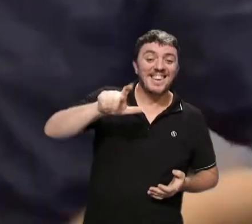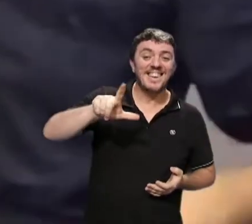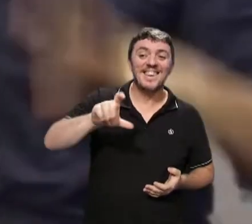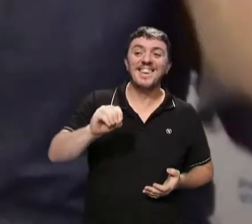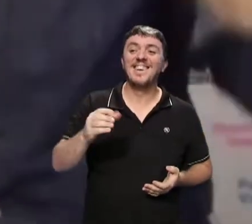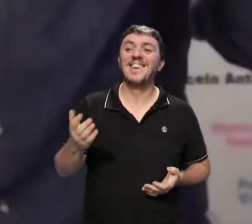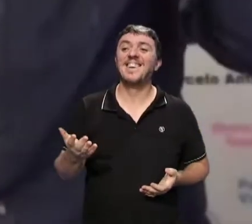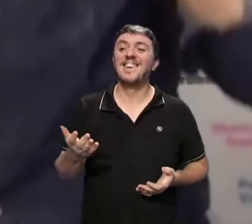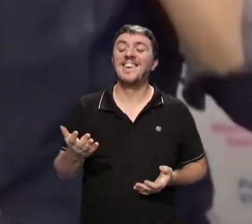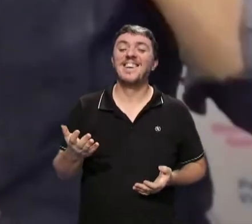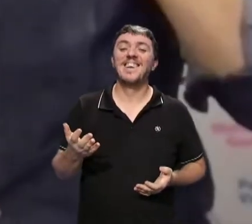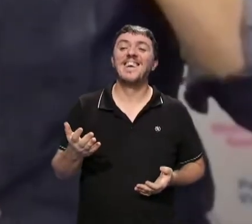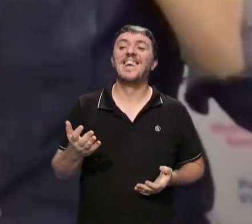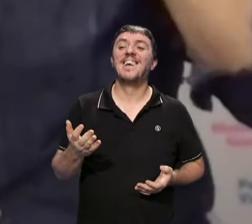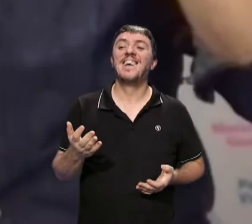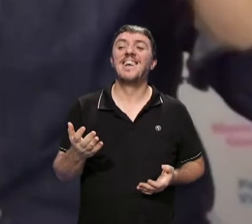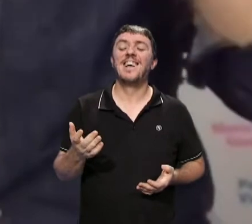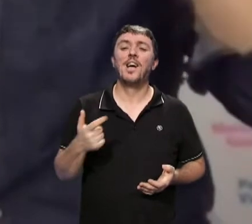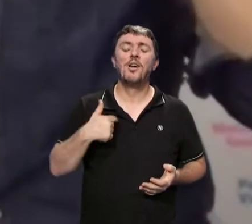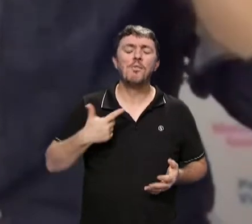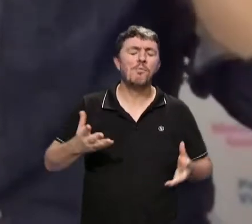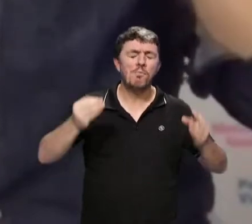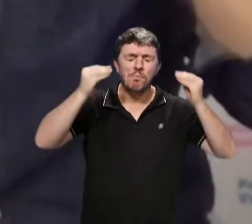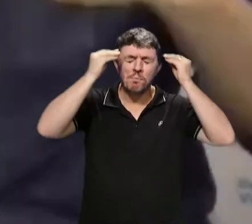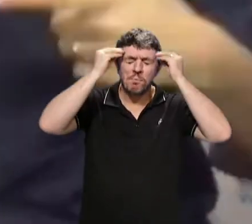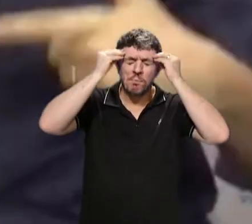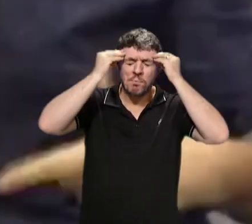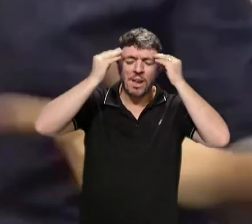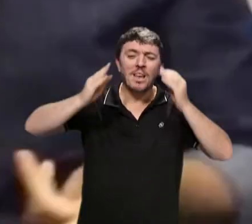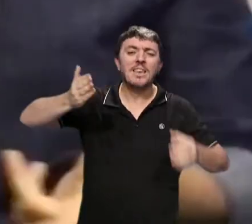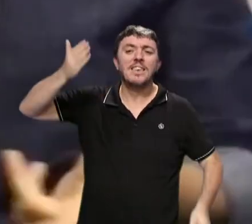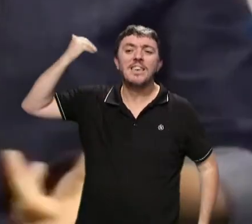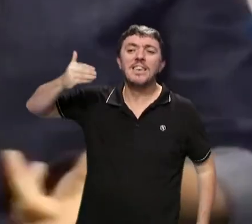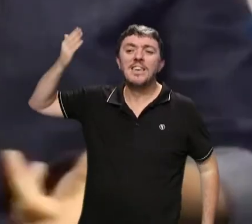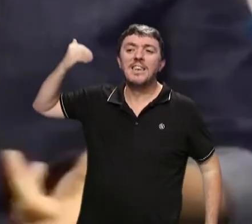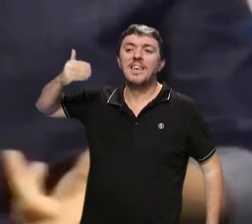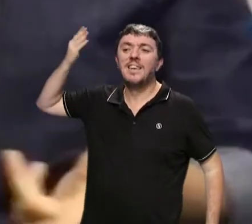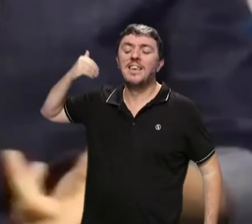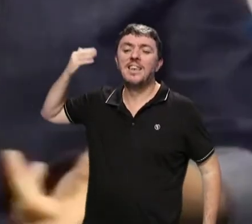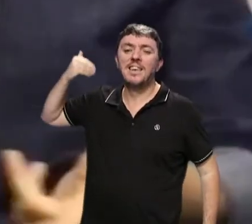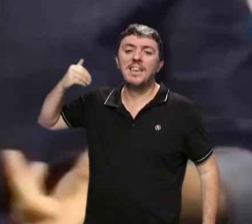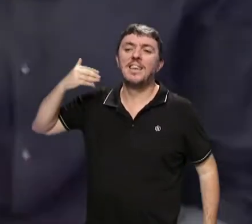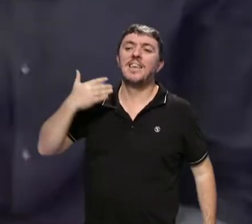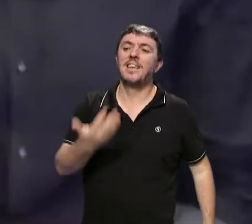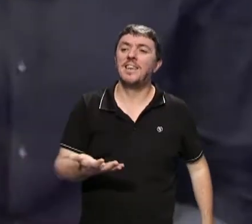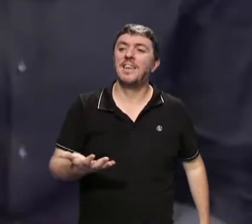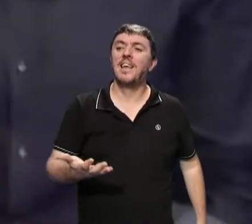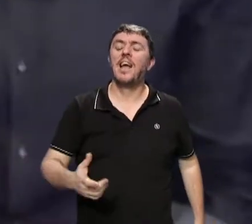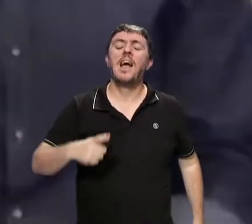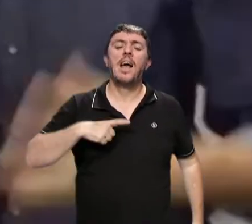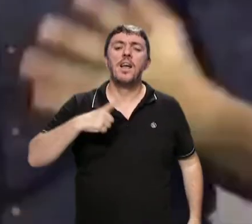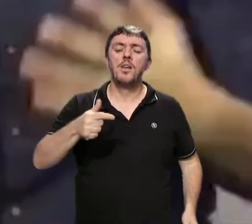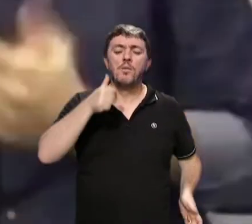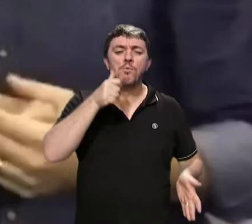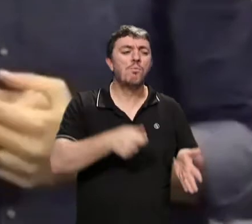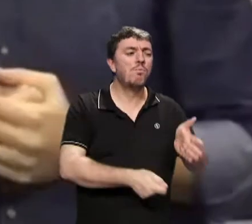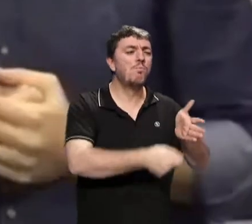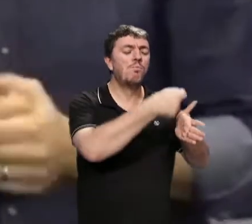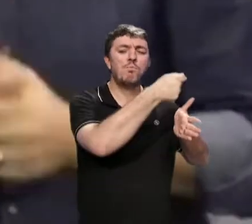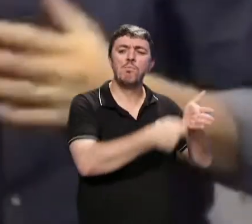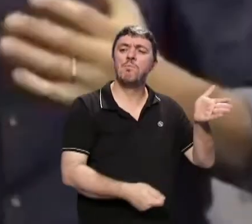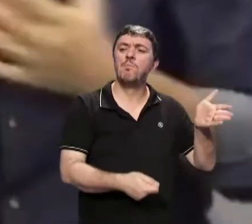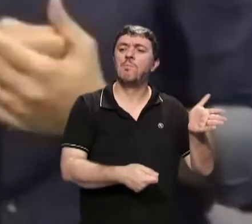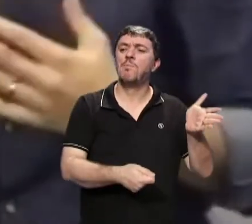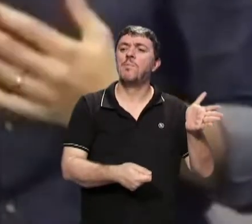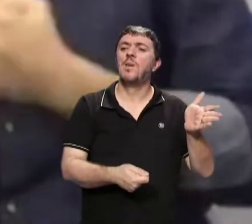faria? Isso aí. Isso ficou na minha cabeça lá atrás. Eu coloquei essa ideia para a Cláudia Giovanni, que é a roteirista junto comigo, e falei para ela, eu acho que isso dá um